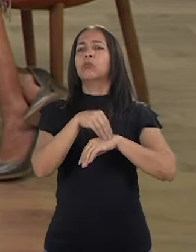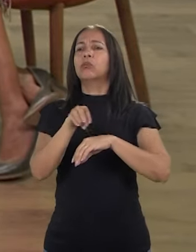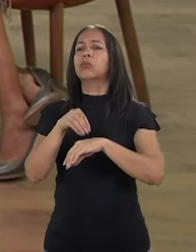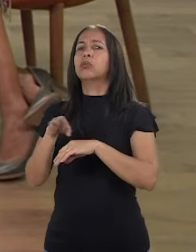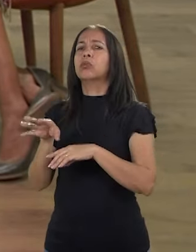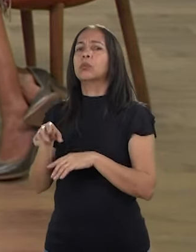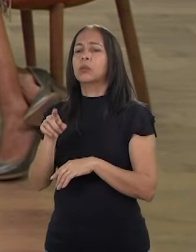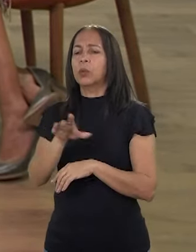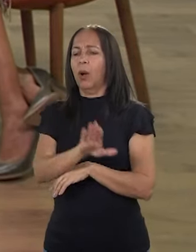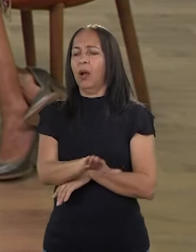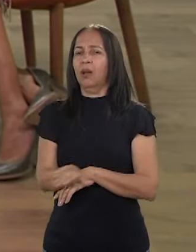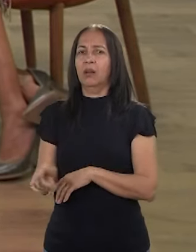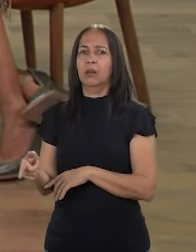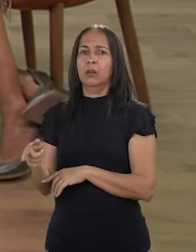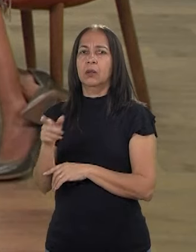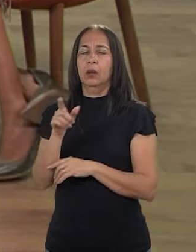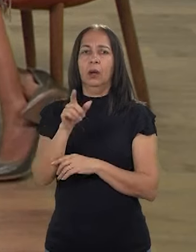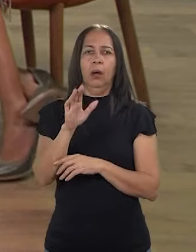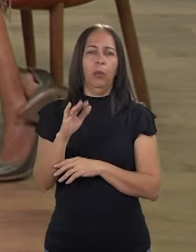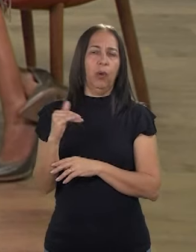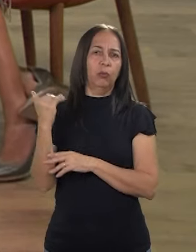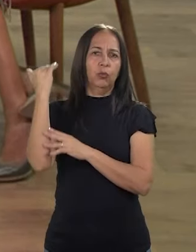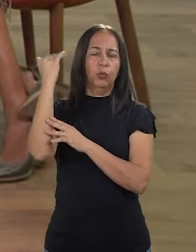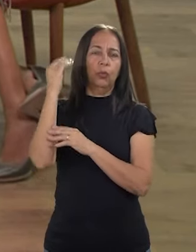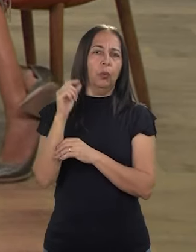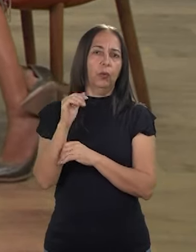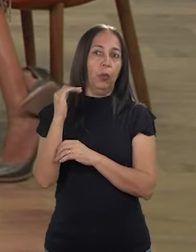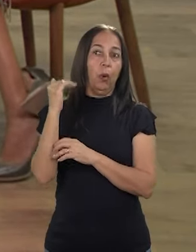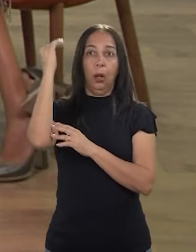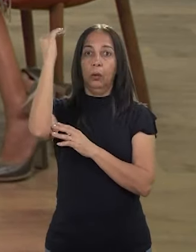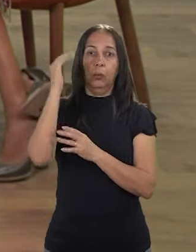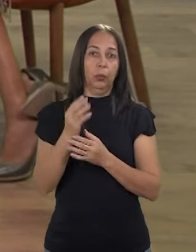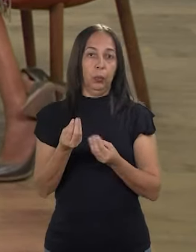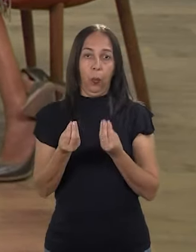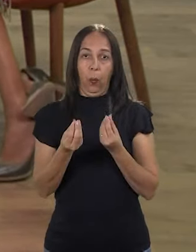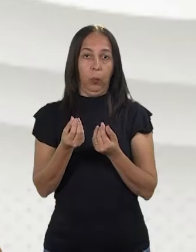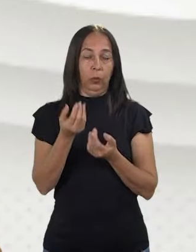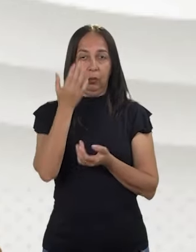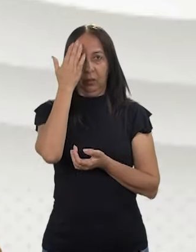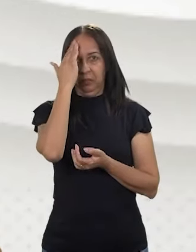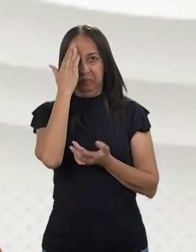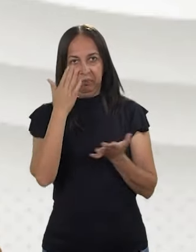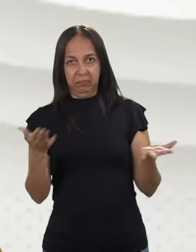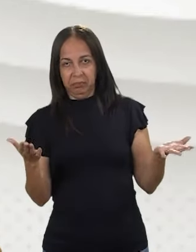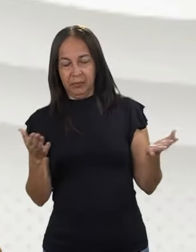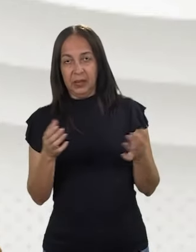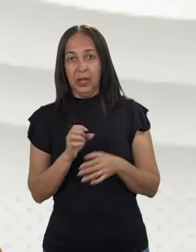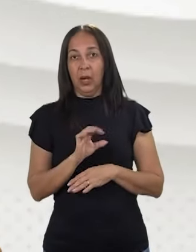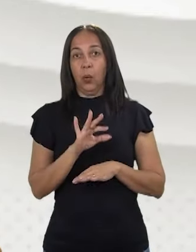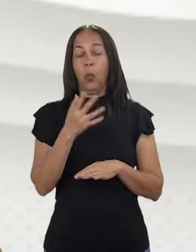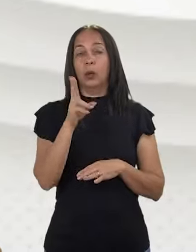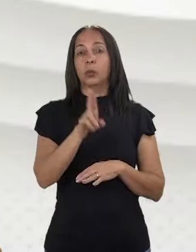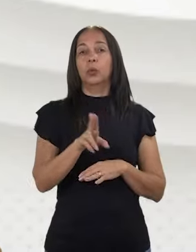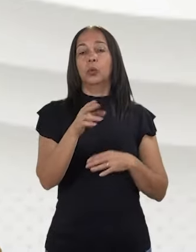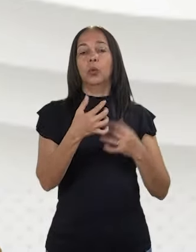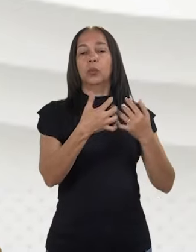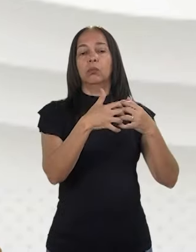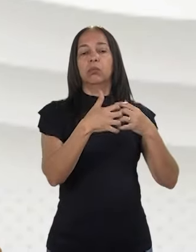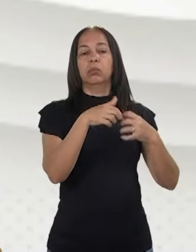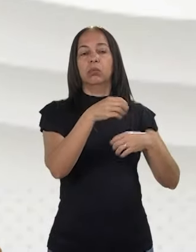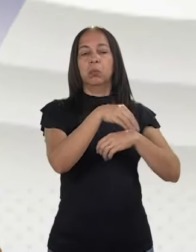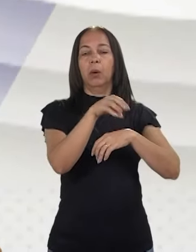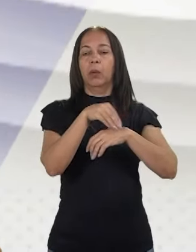nas mãos de uma criança de um jovem de um adulto ou de um senhor que não tem a menor ideia de como é que isso funciona quanto mais disponibilizar uma tecn de reconhecimento